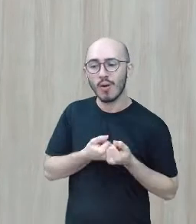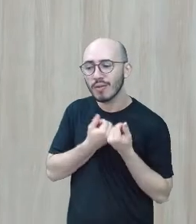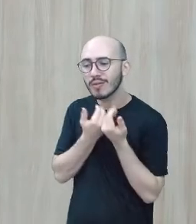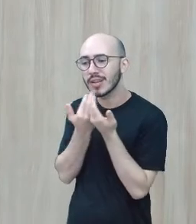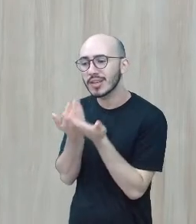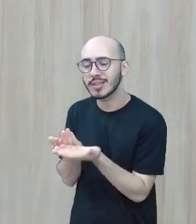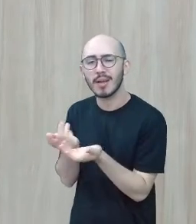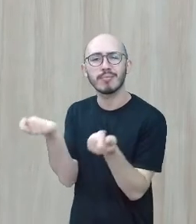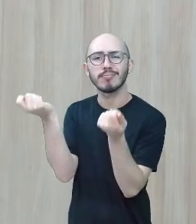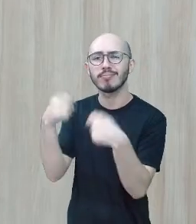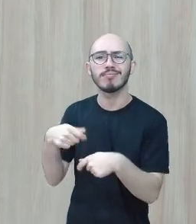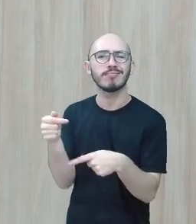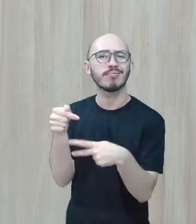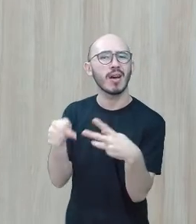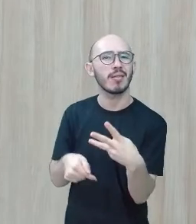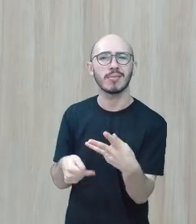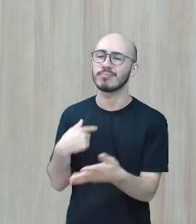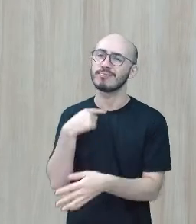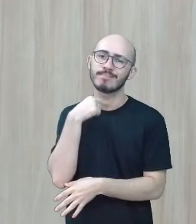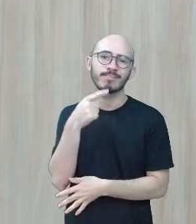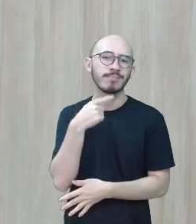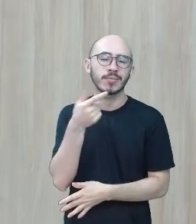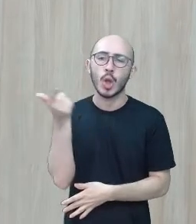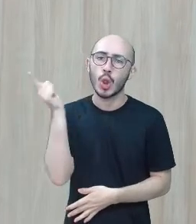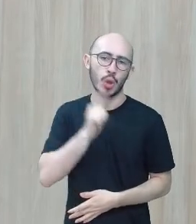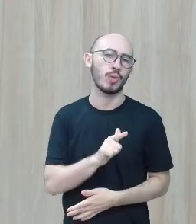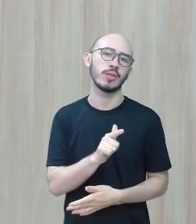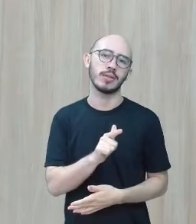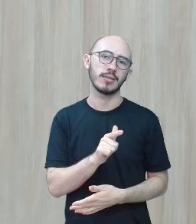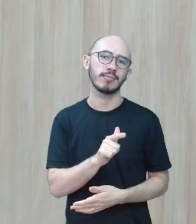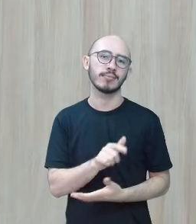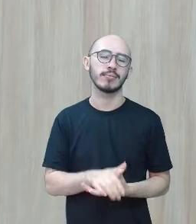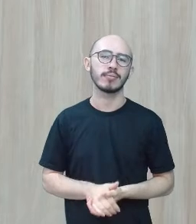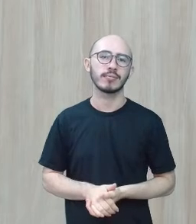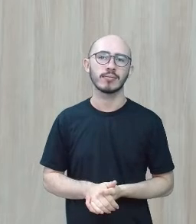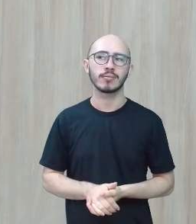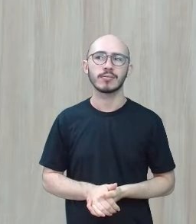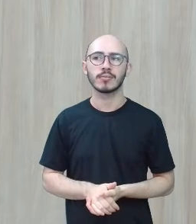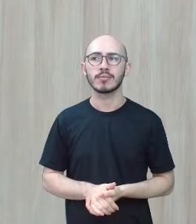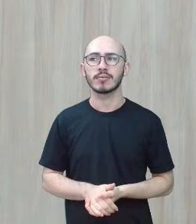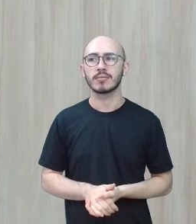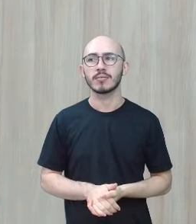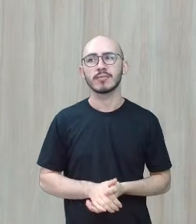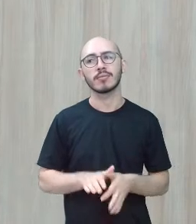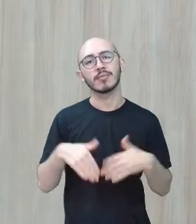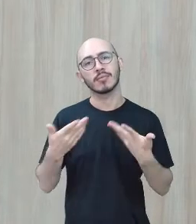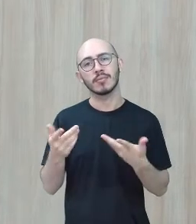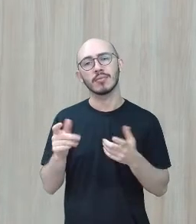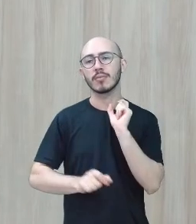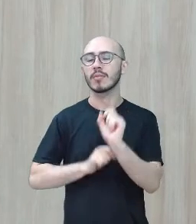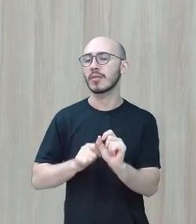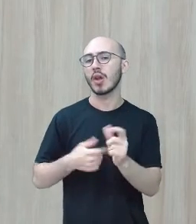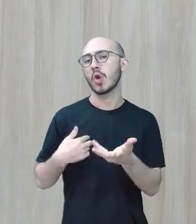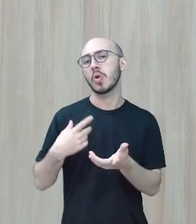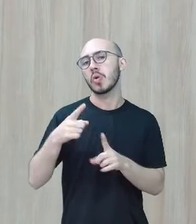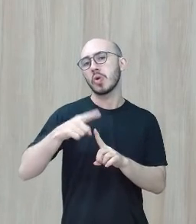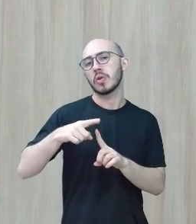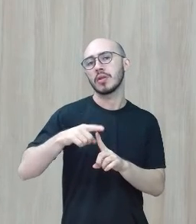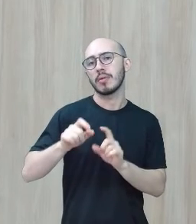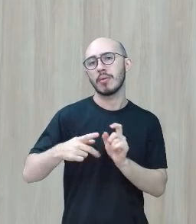né? A vida que eles mereciam. E aí a gente vê que, mesmo de maneira prosaica,